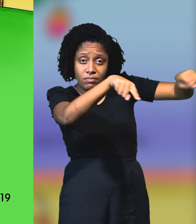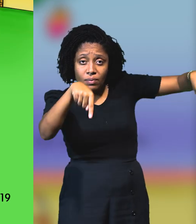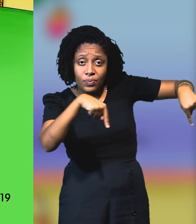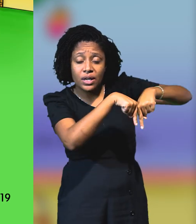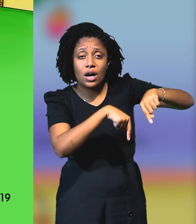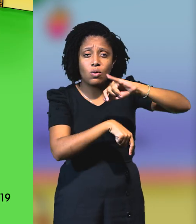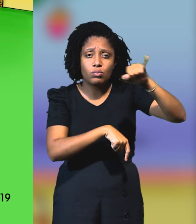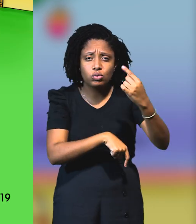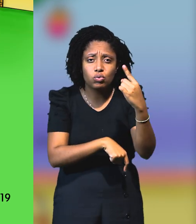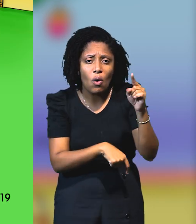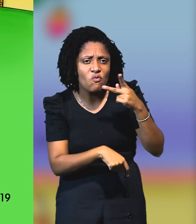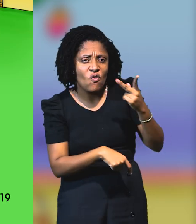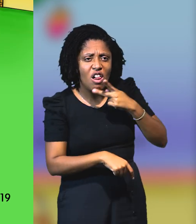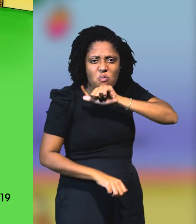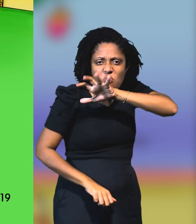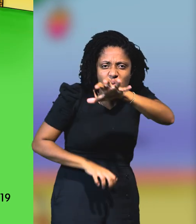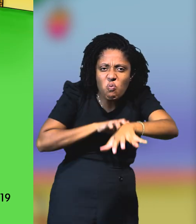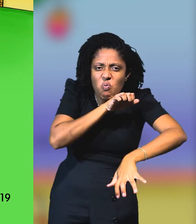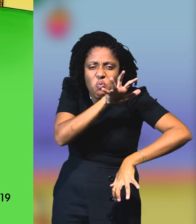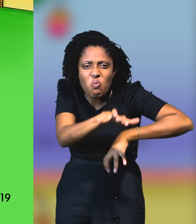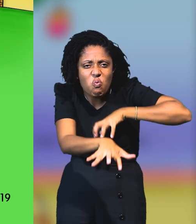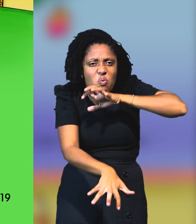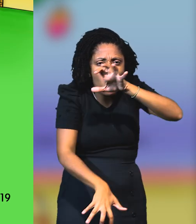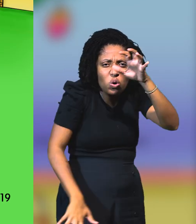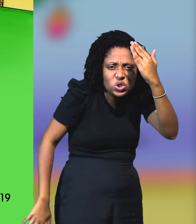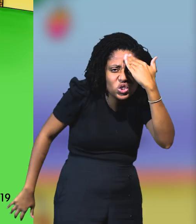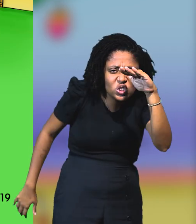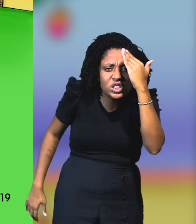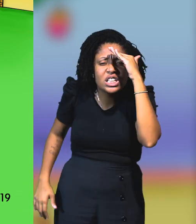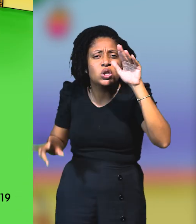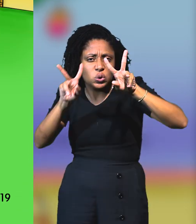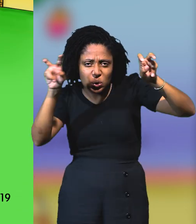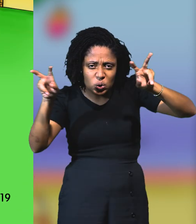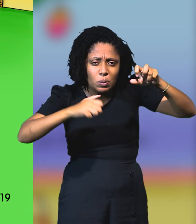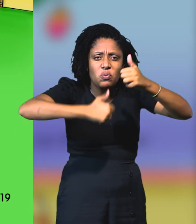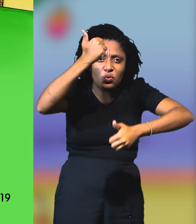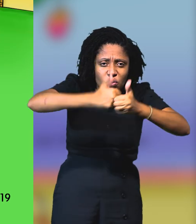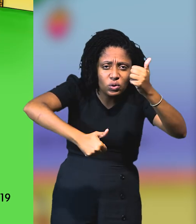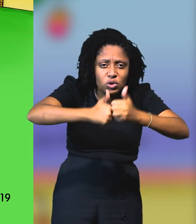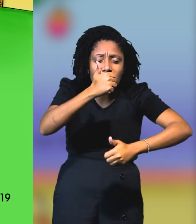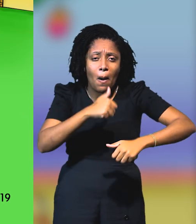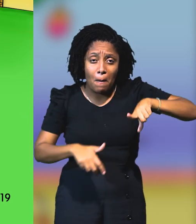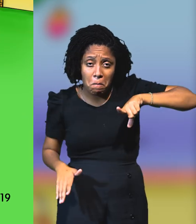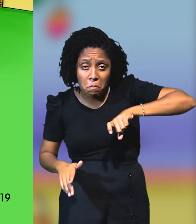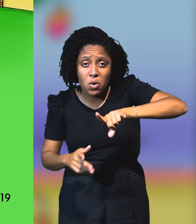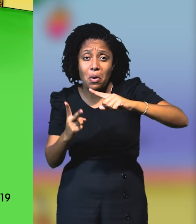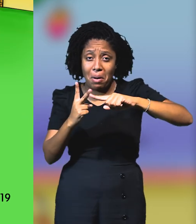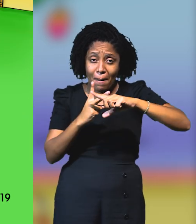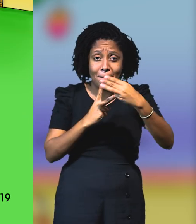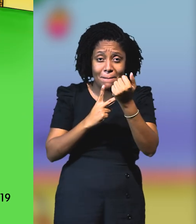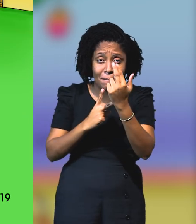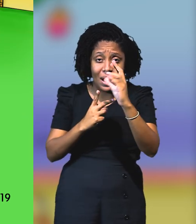De lá falava de monstros, de pessoas que entendiam muito de futebol. Um tal de Minhoca, Mauro e